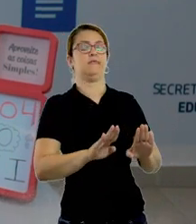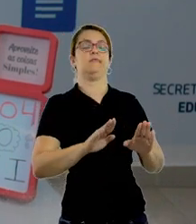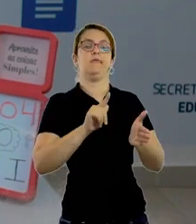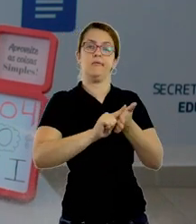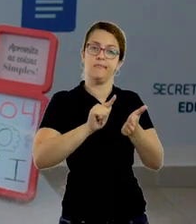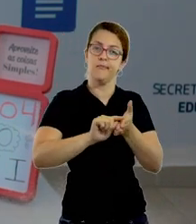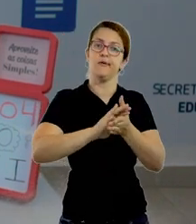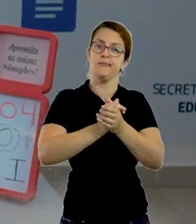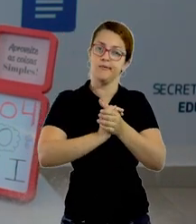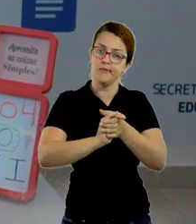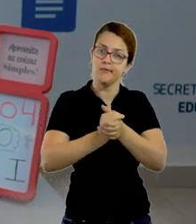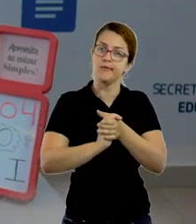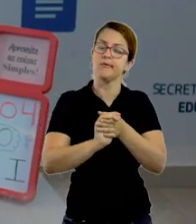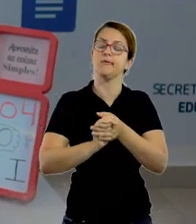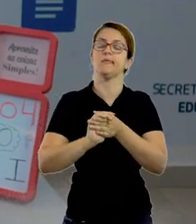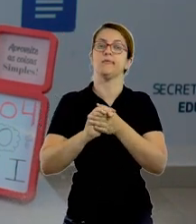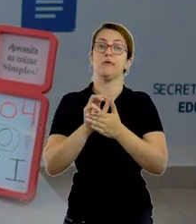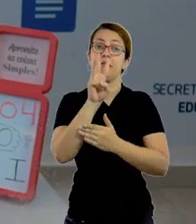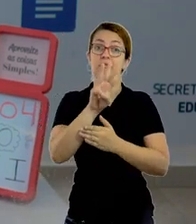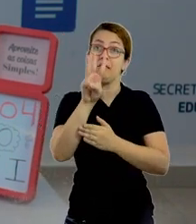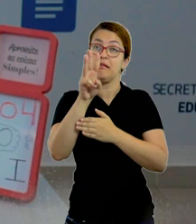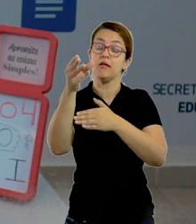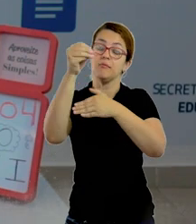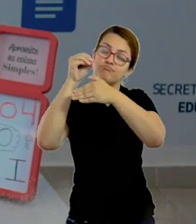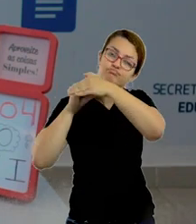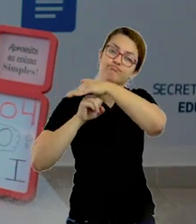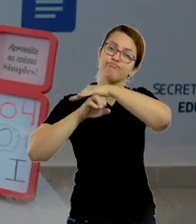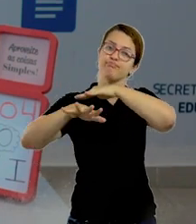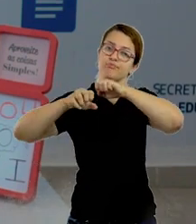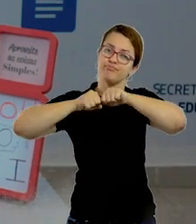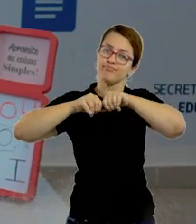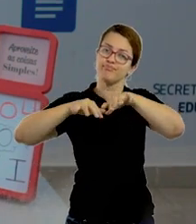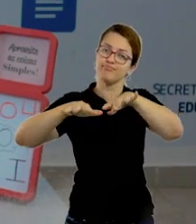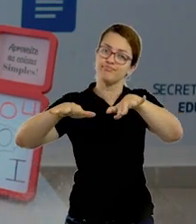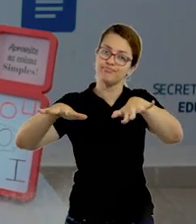fiquem em casa, lavem bem as mãos e compartilhem esse link que